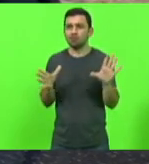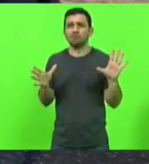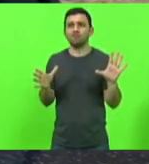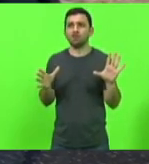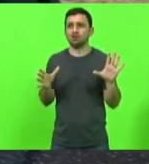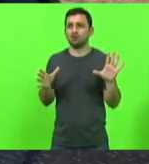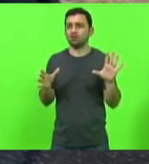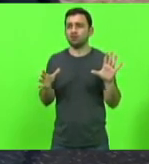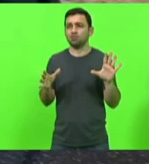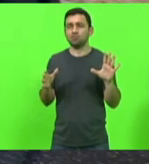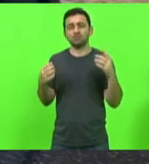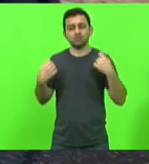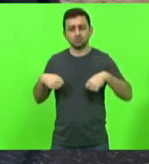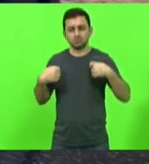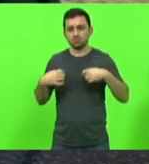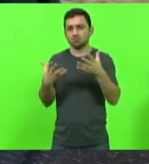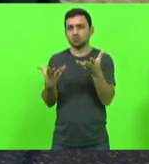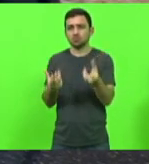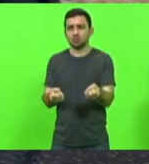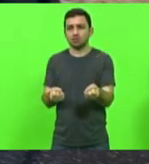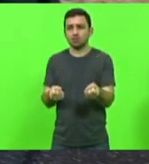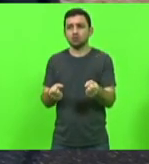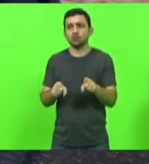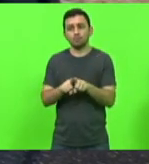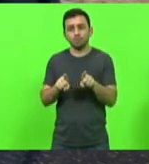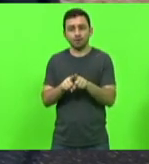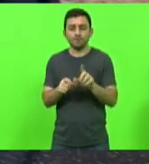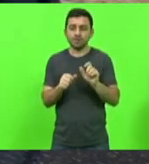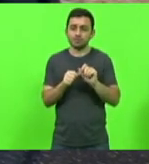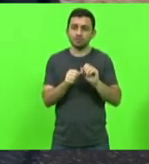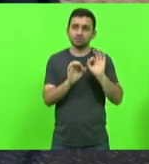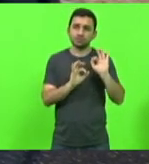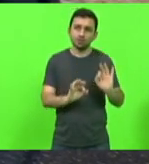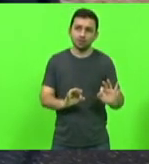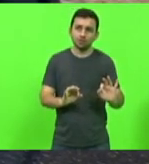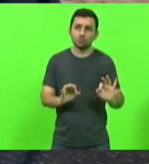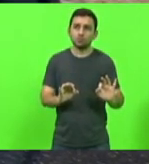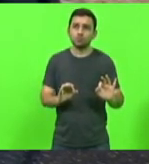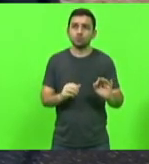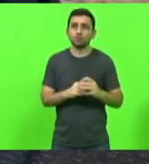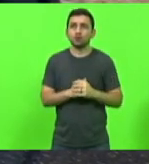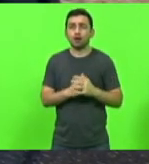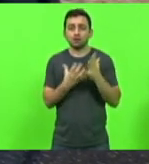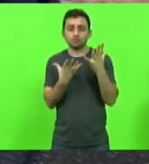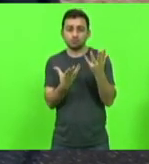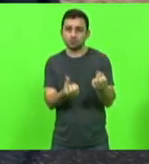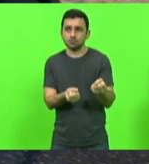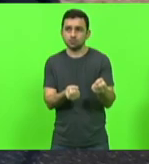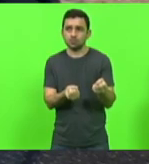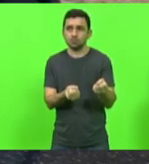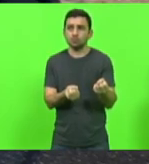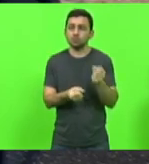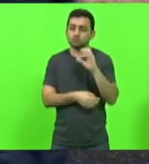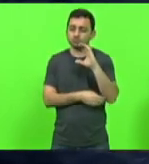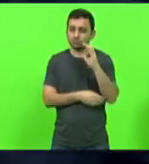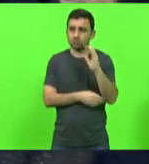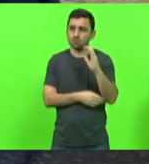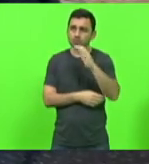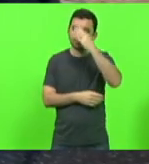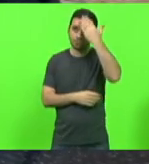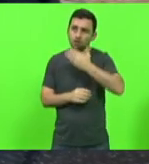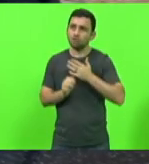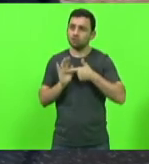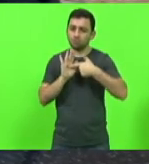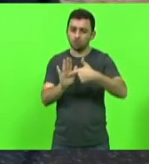liberdade é bem aceita, inclusive para fazer aquilo que é correto e aquilo que é aceito e aquilo que é cientificamente comprovado que